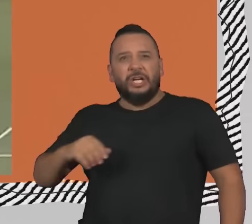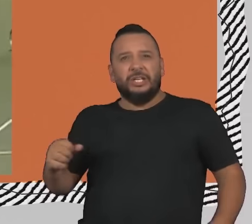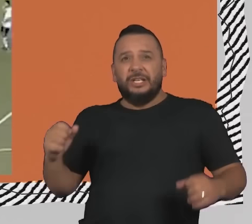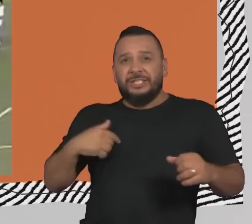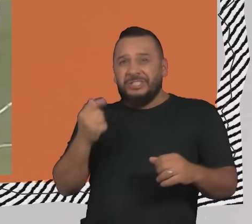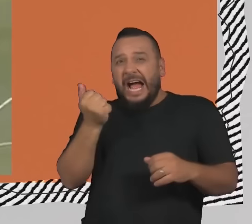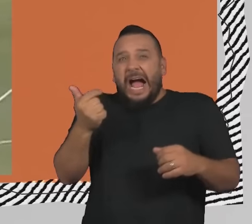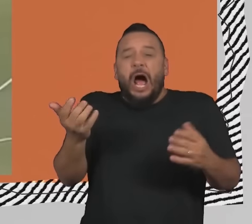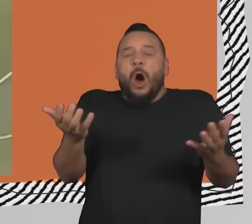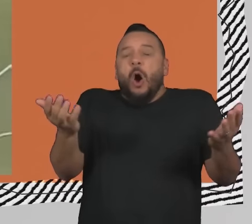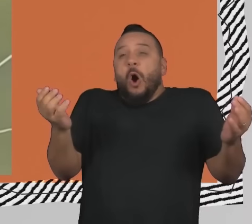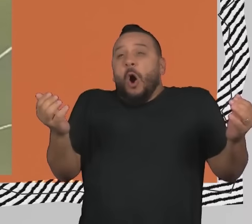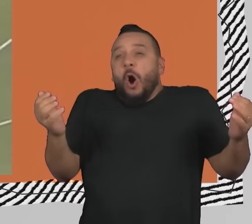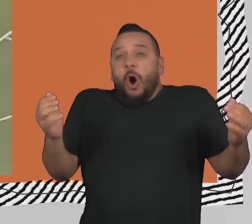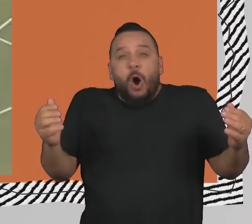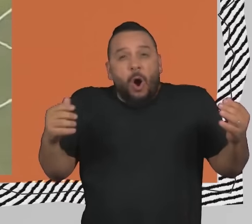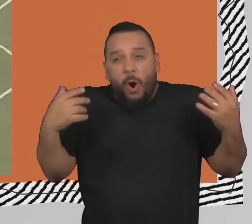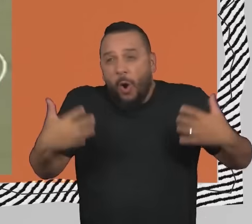David!